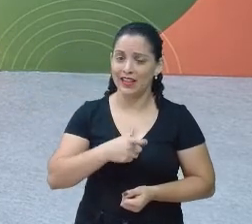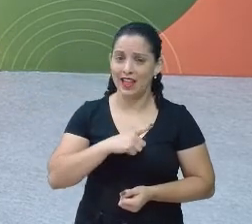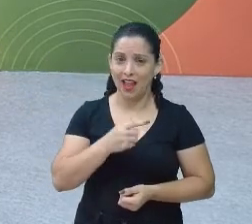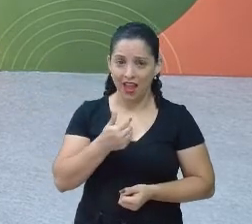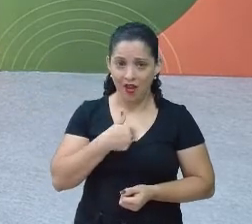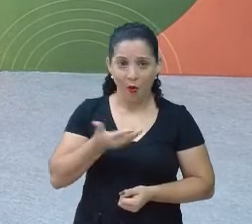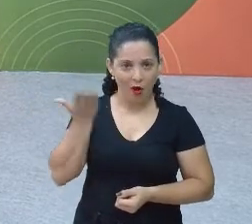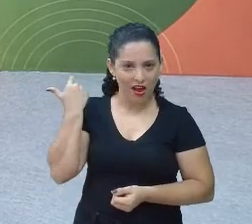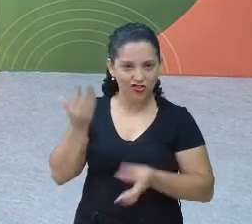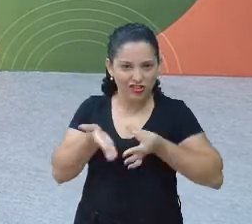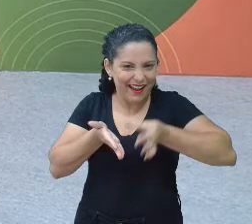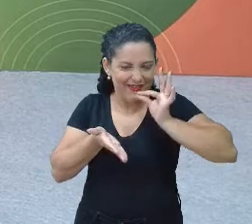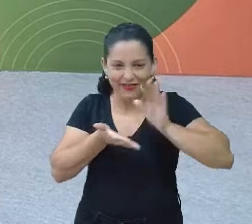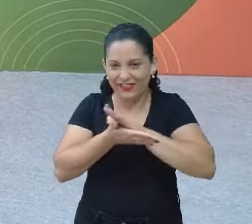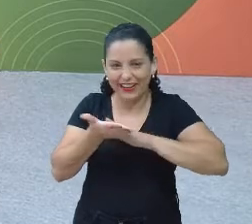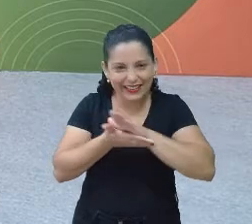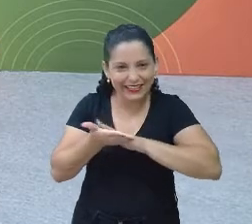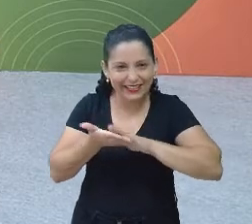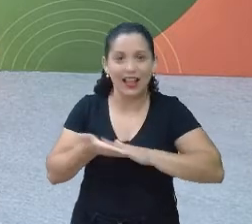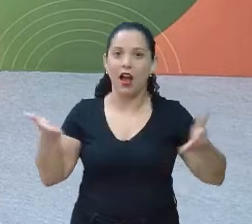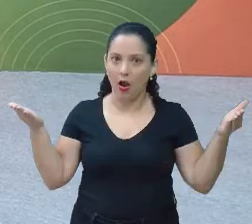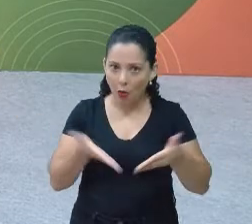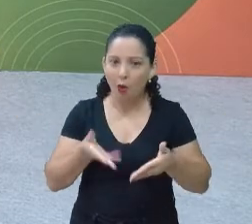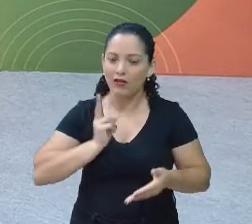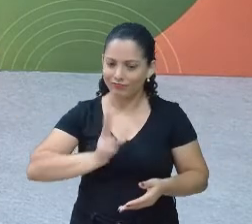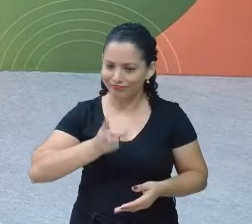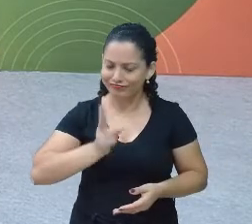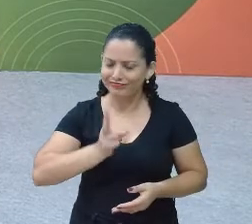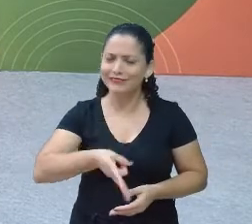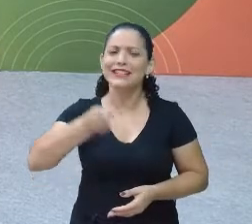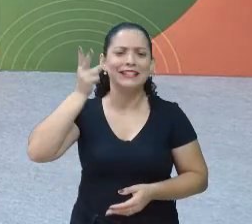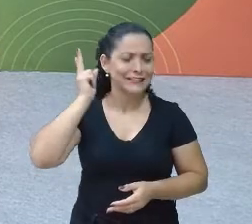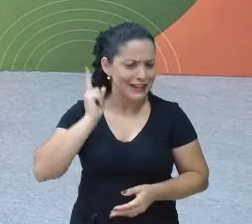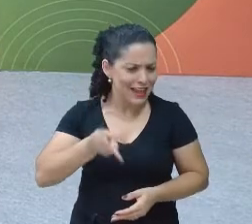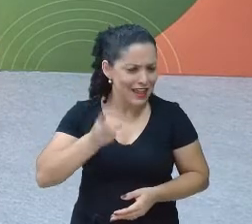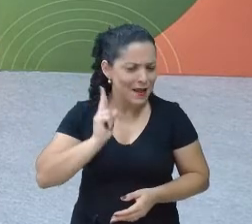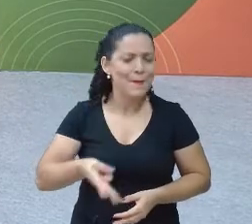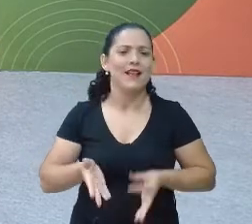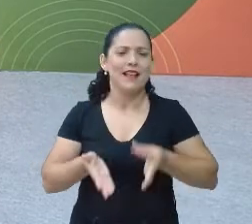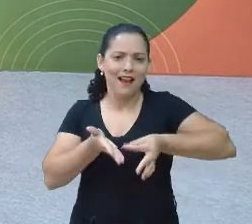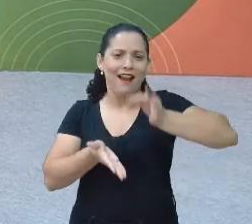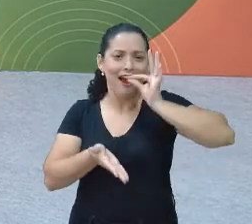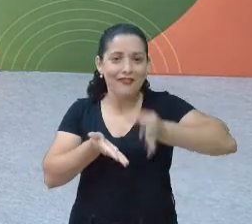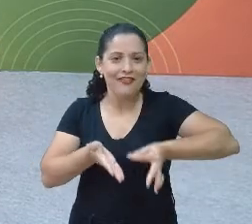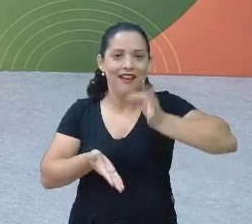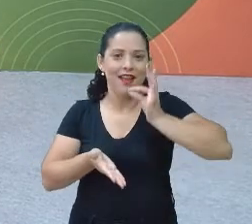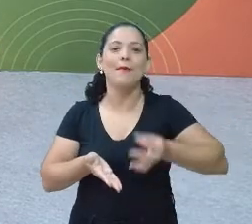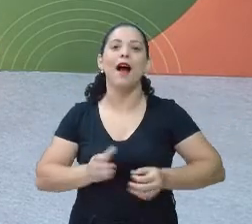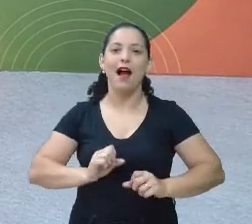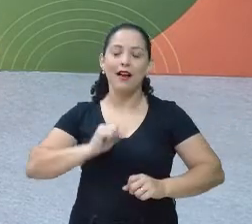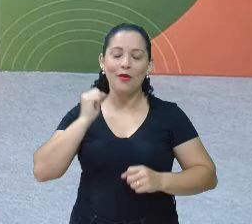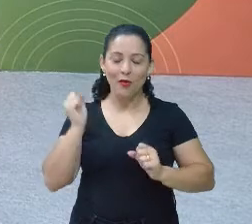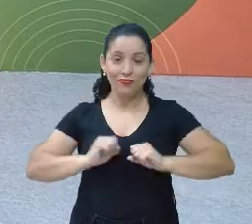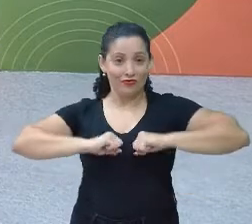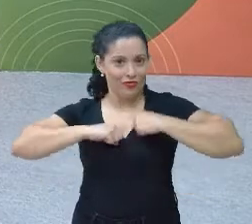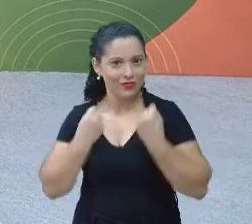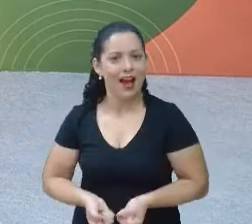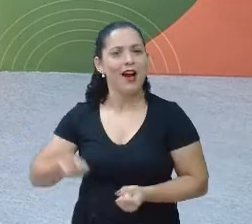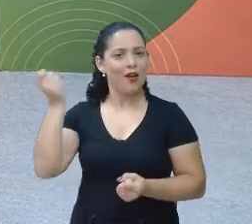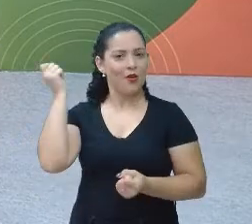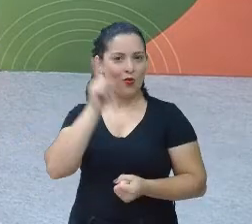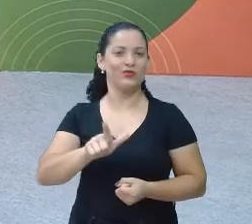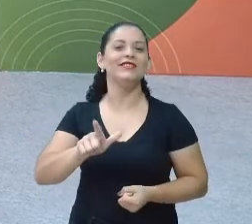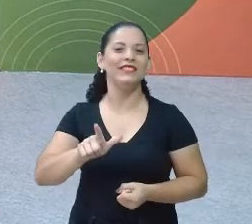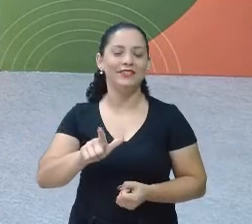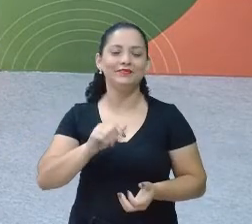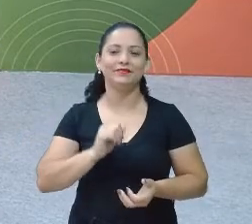agora já estou começando. O professor André todo dia chega aqui com uma lata de energético para dar conta do recado, tá, pessoal? É complicado.